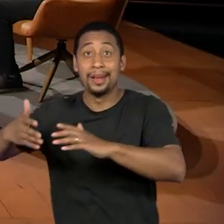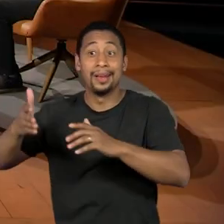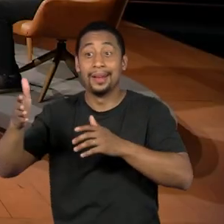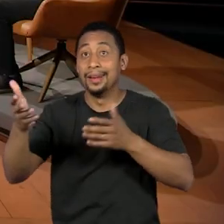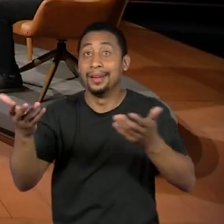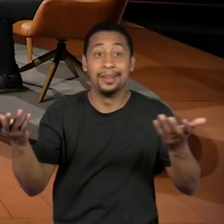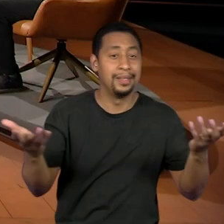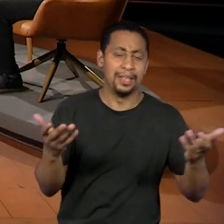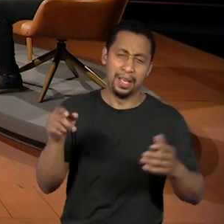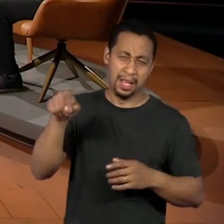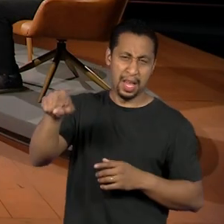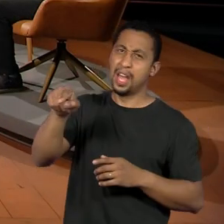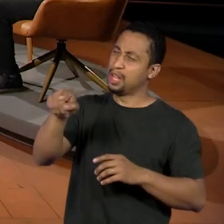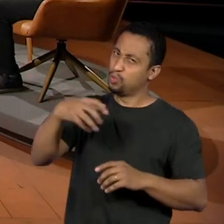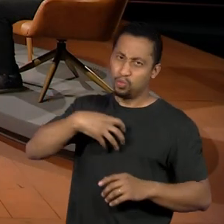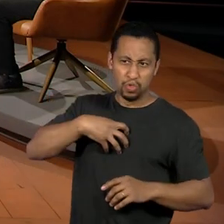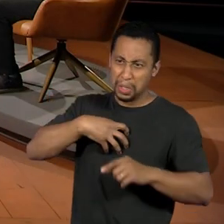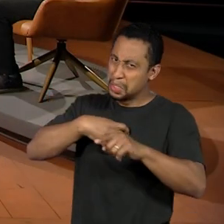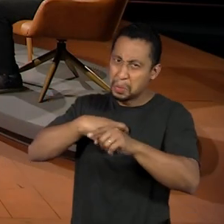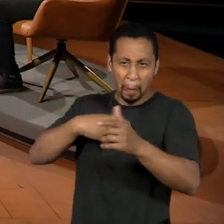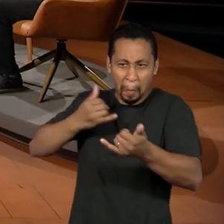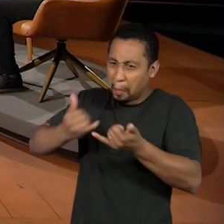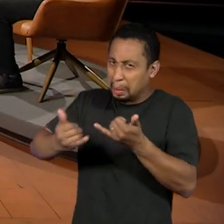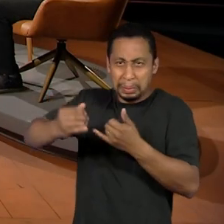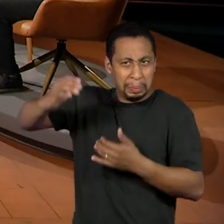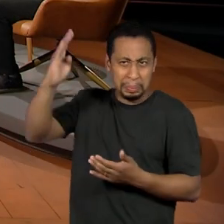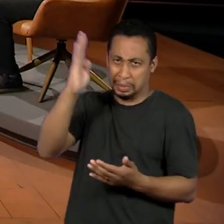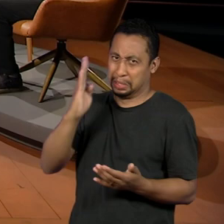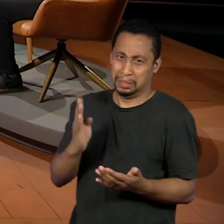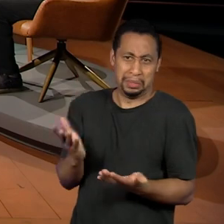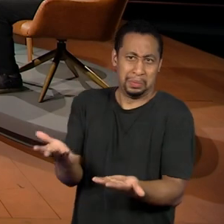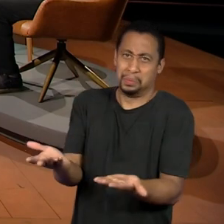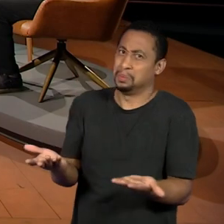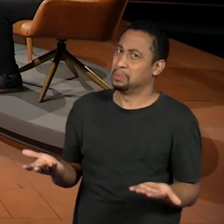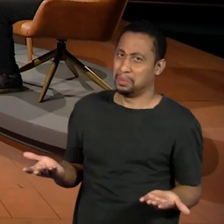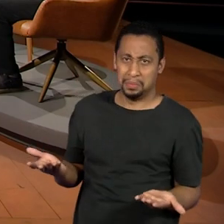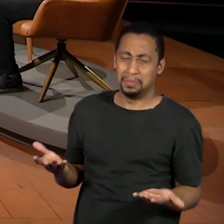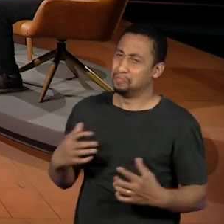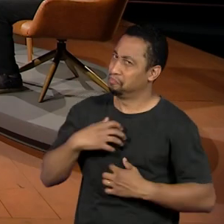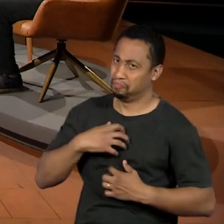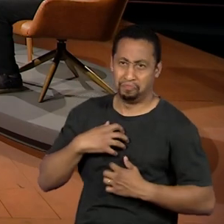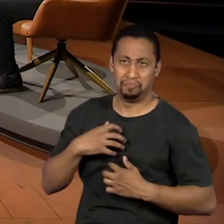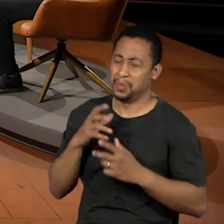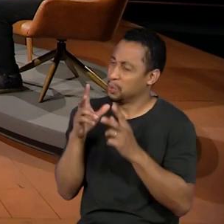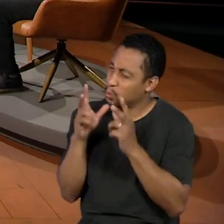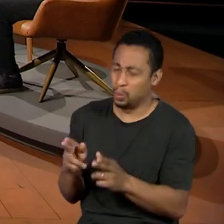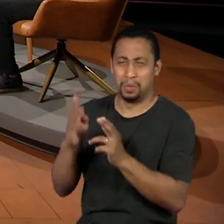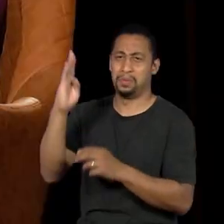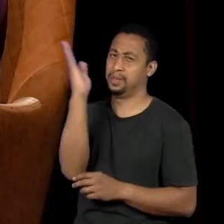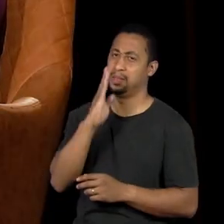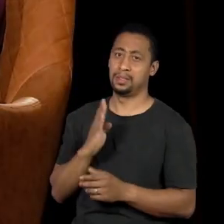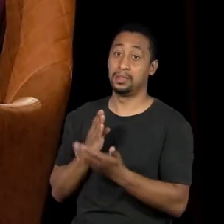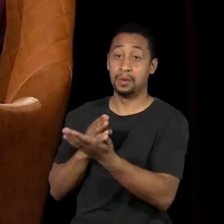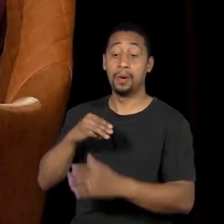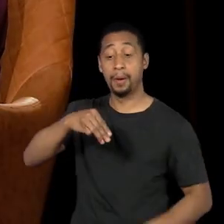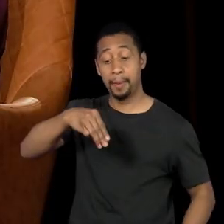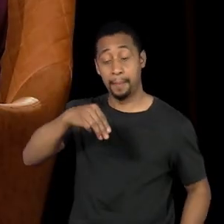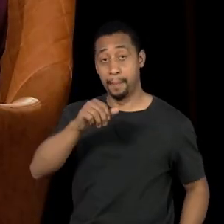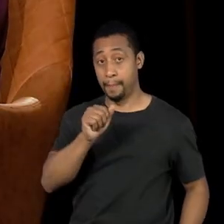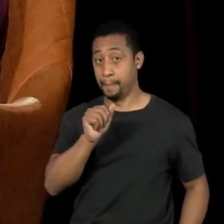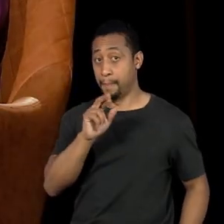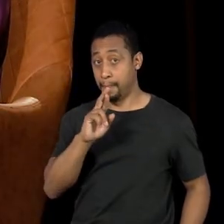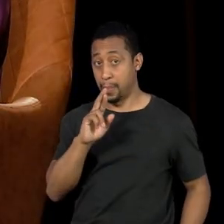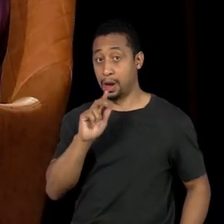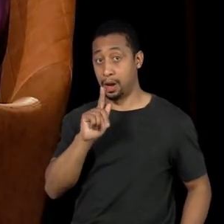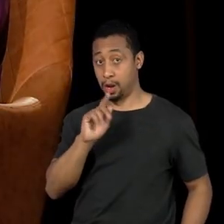bem brasileira. Ela era brasileira. É. Eu tenho parentesco brasileiro. Fontes, né? Fontaine, ela veio da família